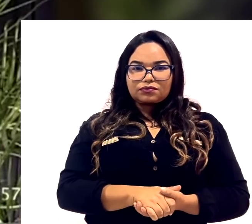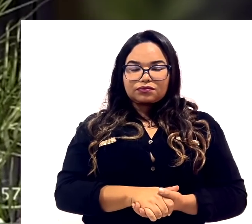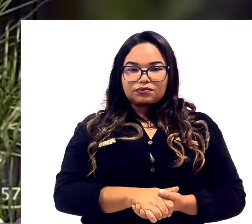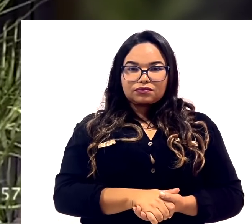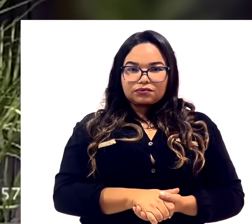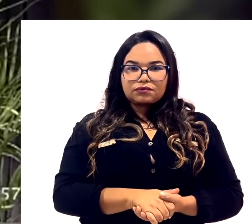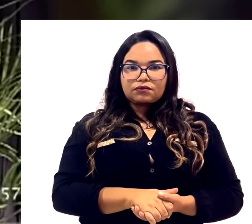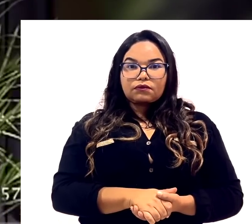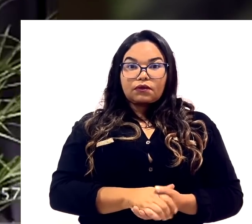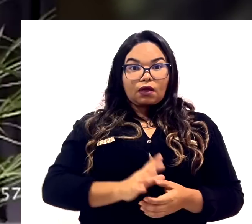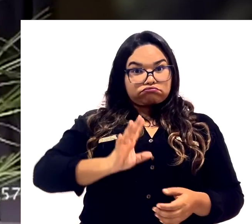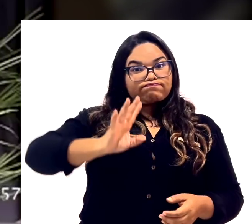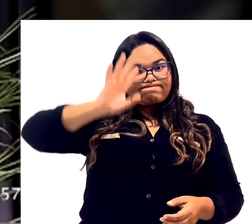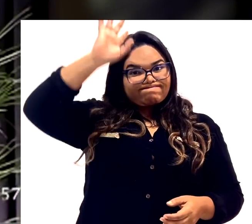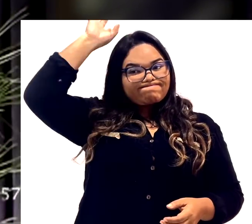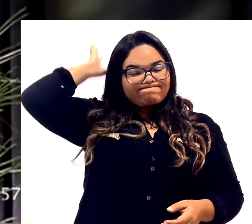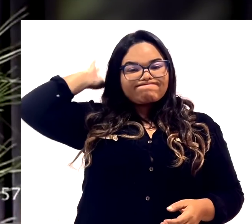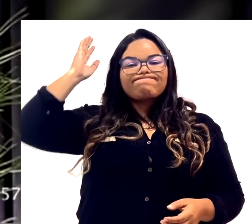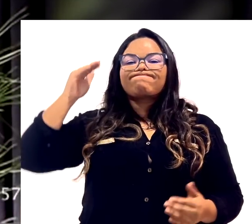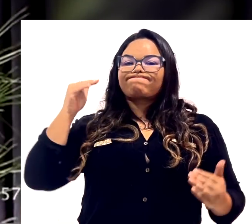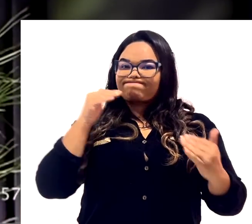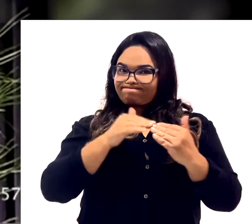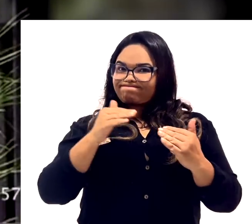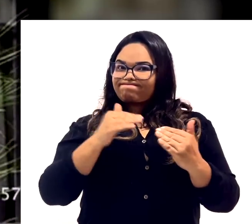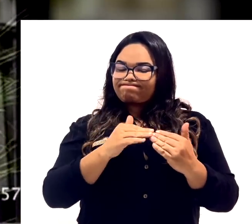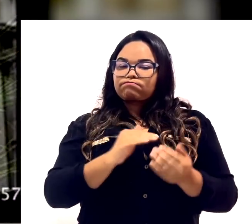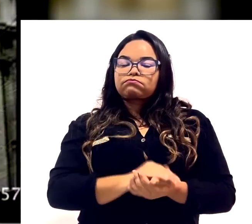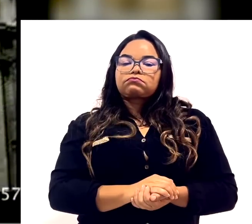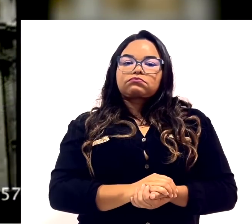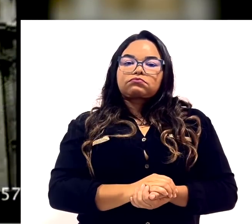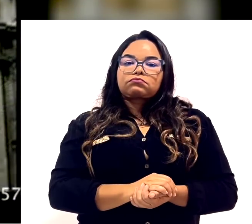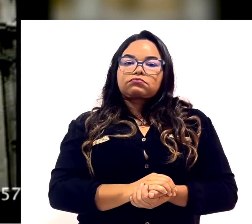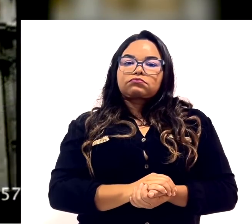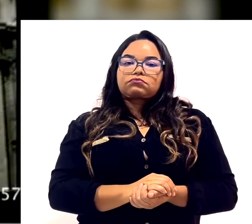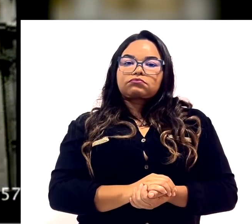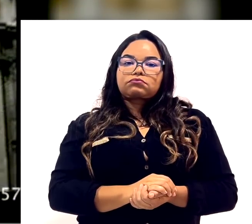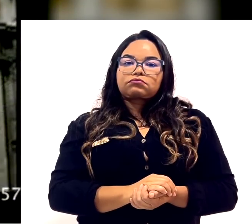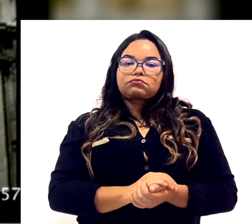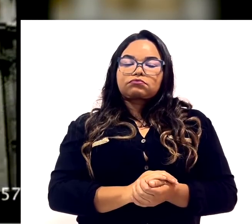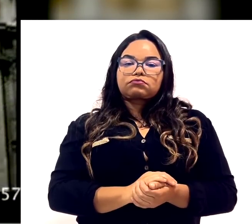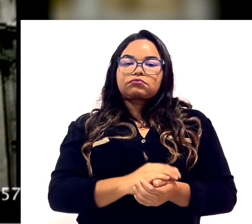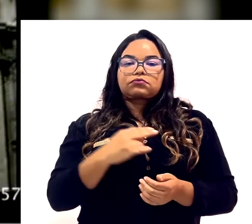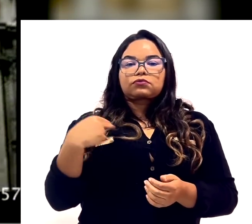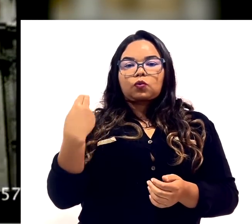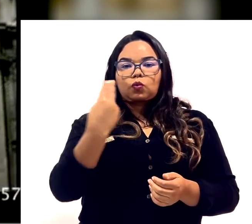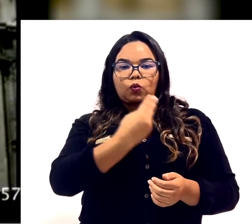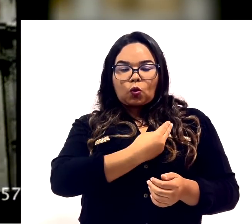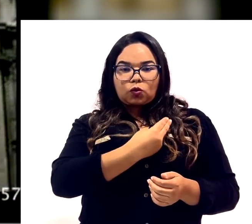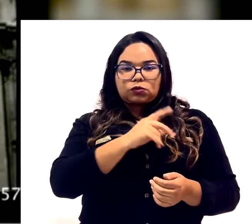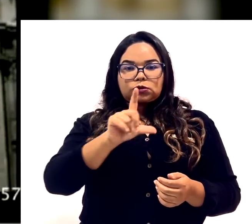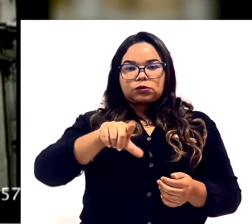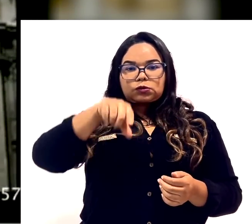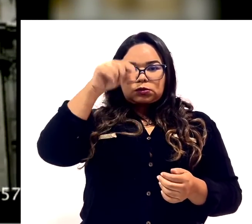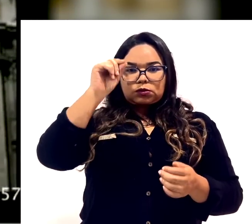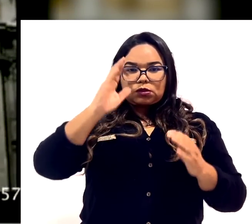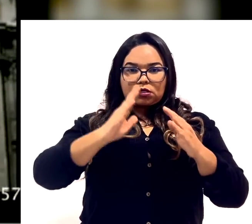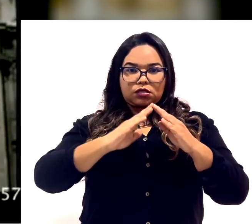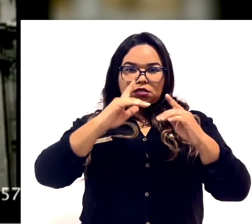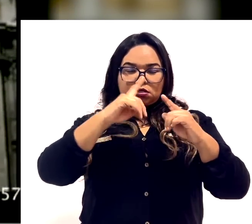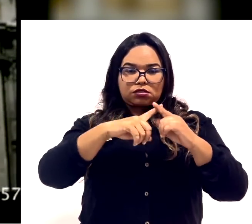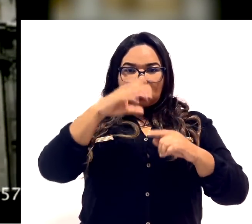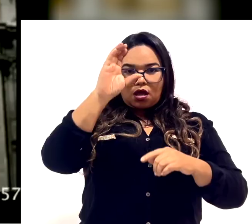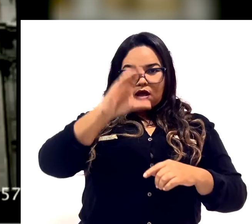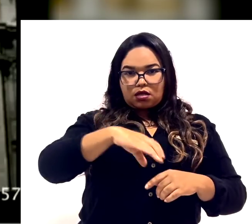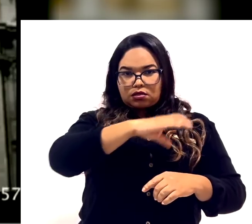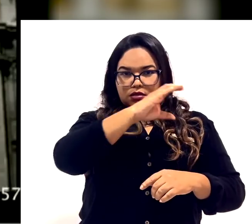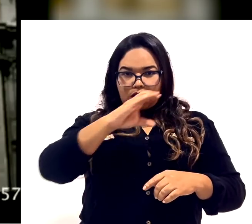Assim que Roma cumpre este requisito, o Sacrosanto Concílio, nós decidimos que a Santa Sé Apostólica e